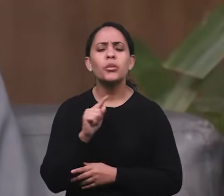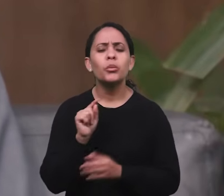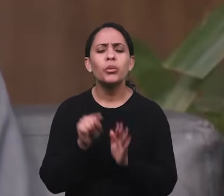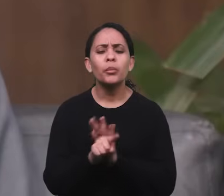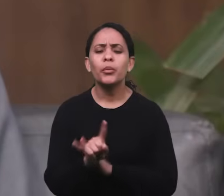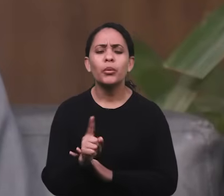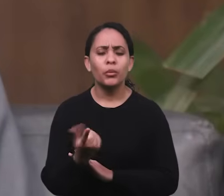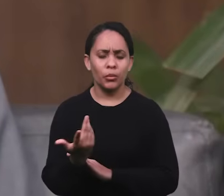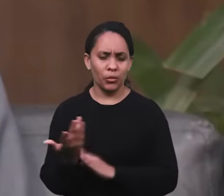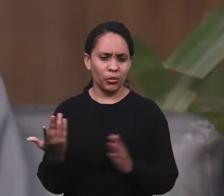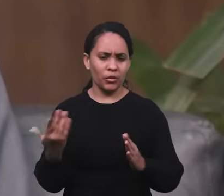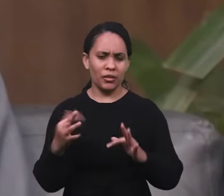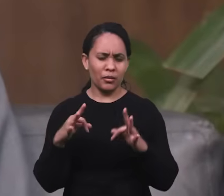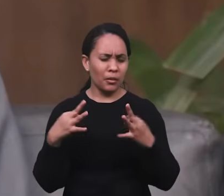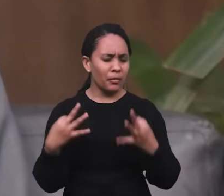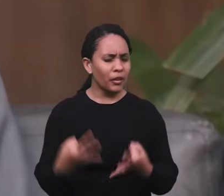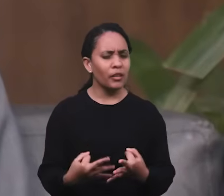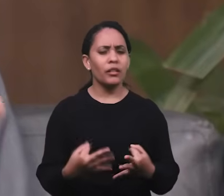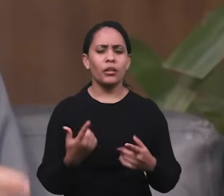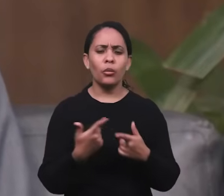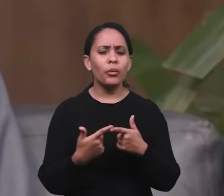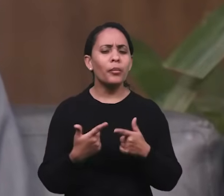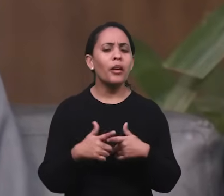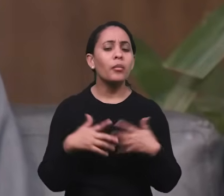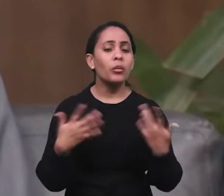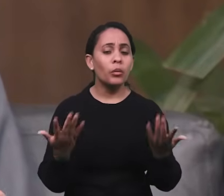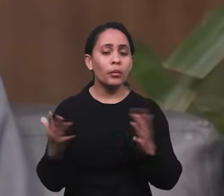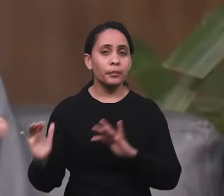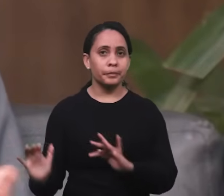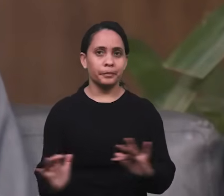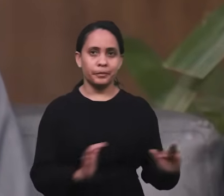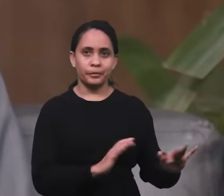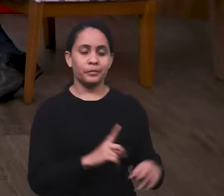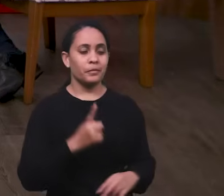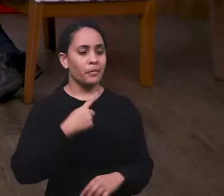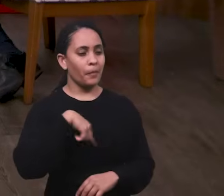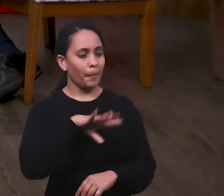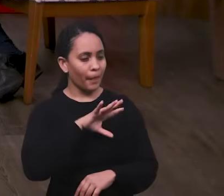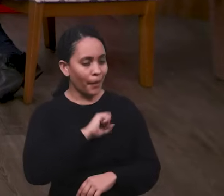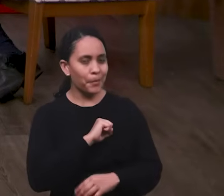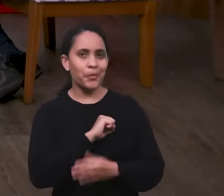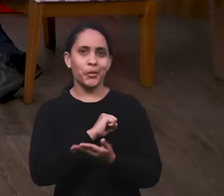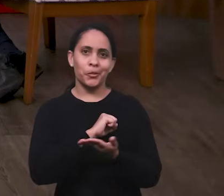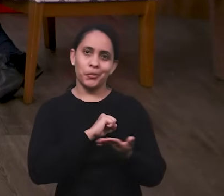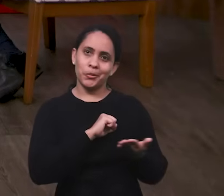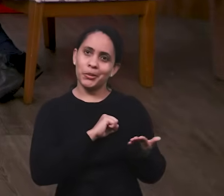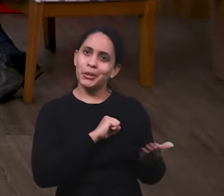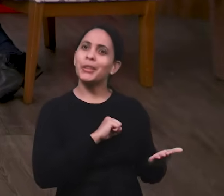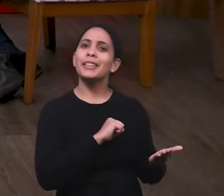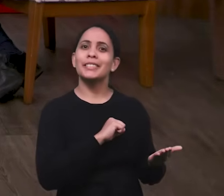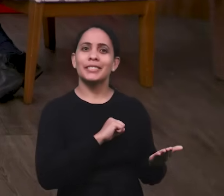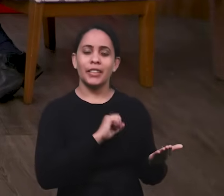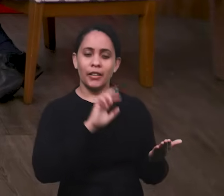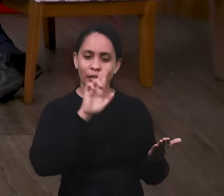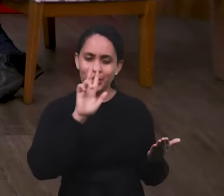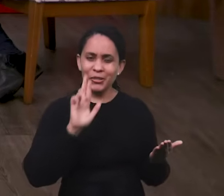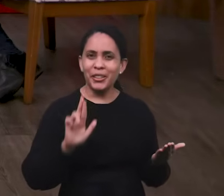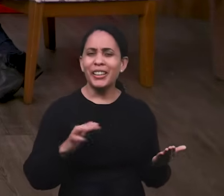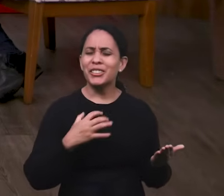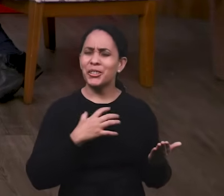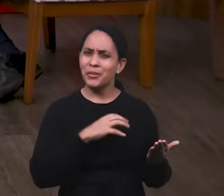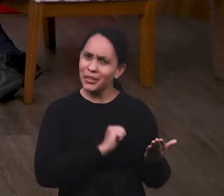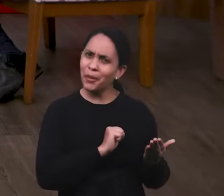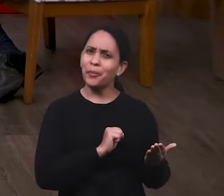O que aconteceu, meu filho? Aconteceu alguma coisa na família e tal, não é? Ele conseguiu amar os dois de uma